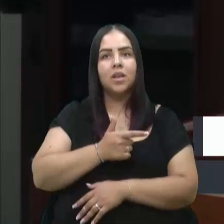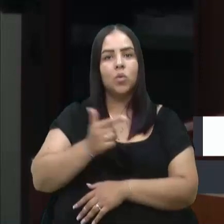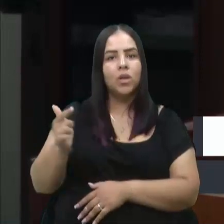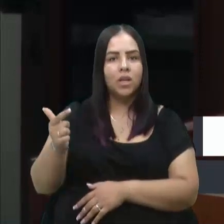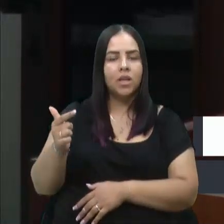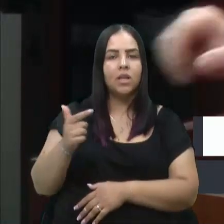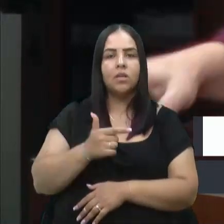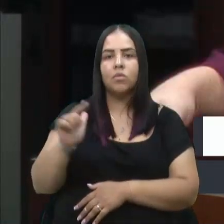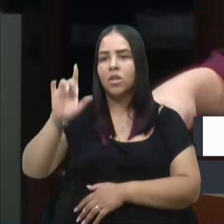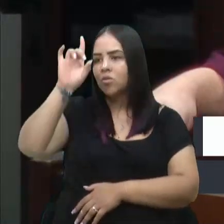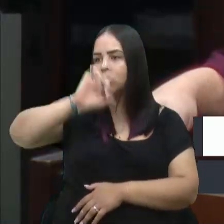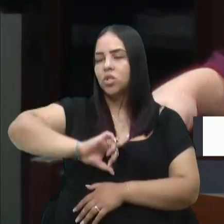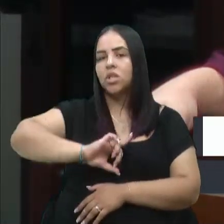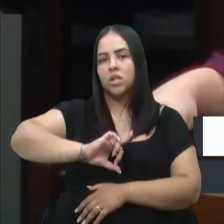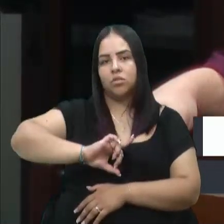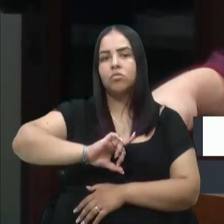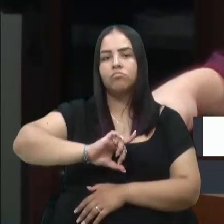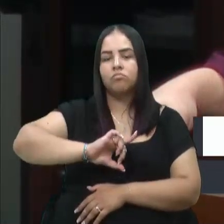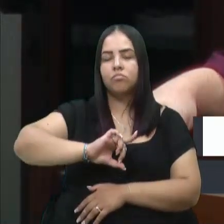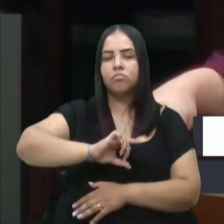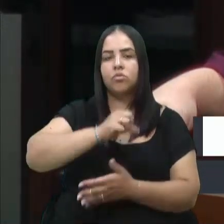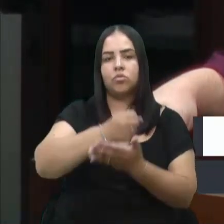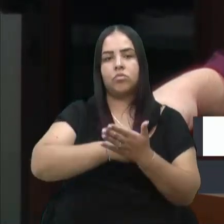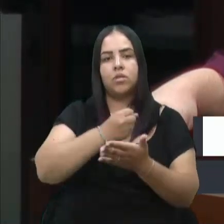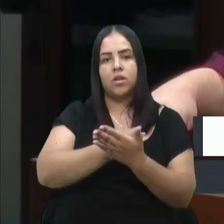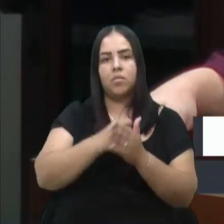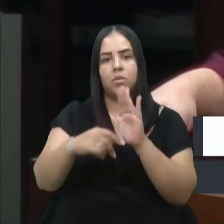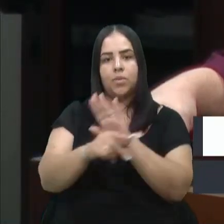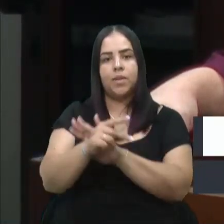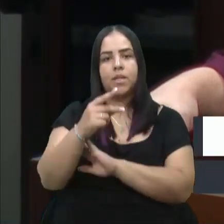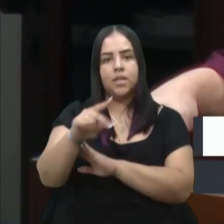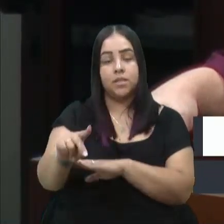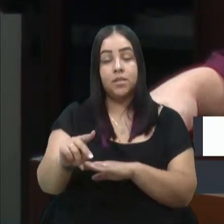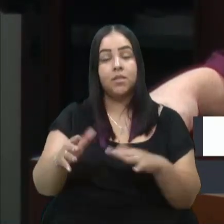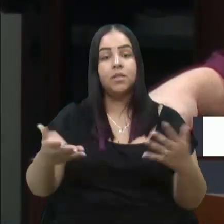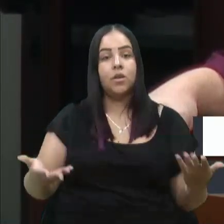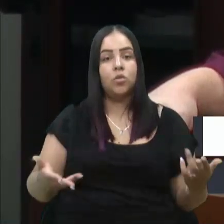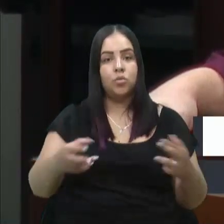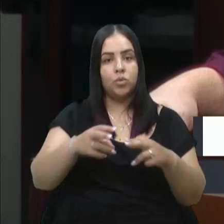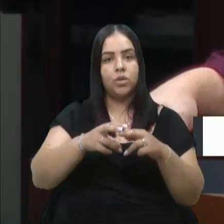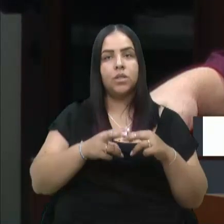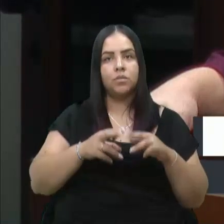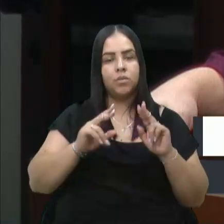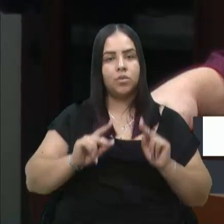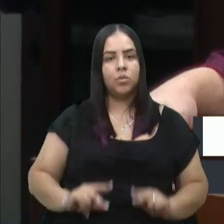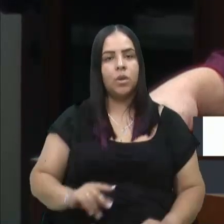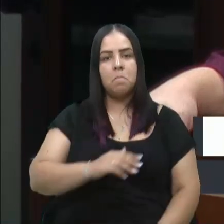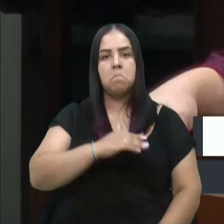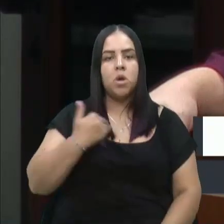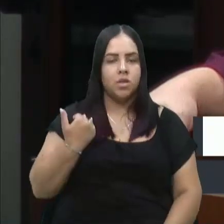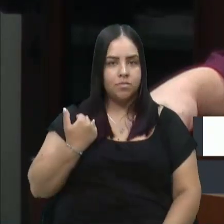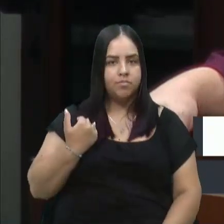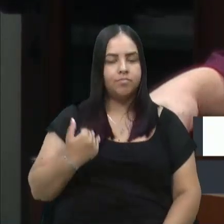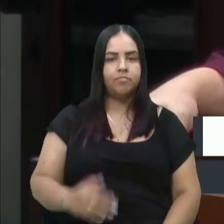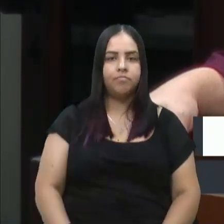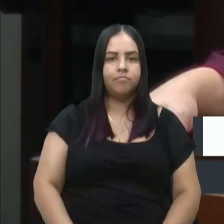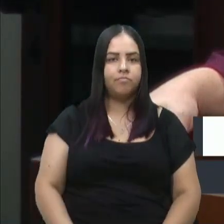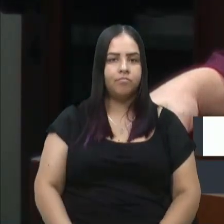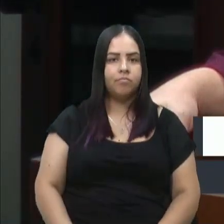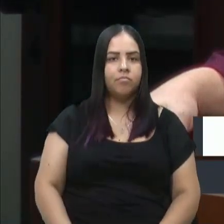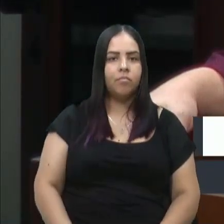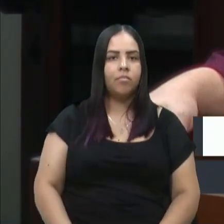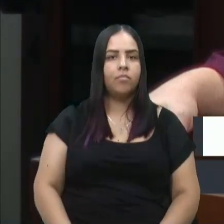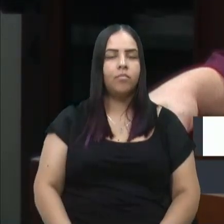por não ter o direito de poder se defender. Então, por um motivo fútil, as pessoas morrem. E